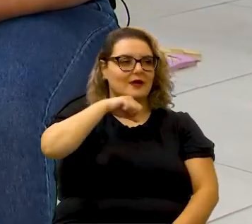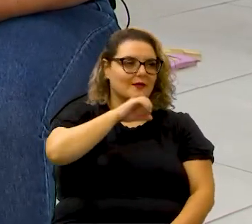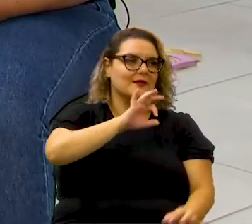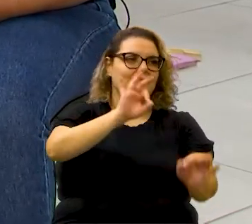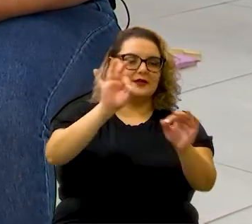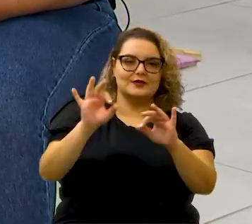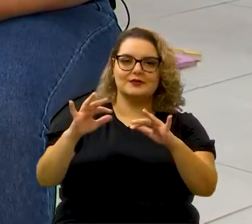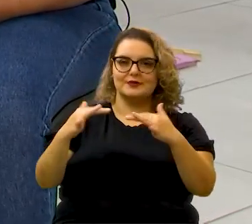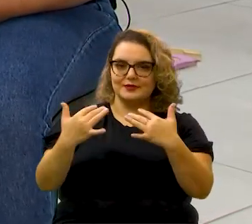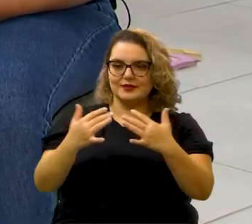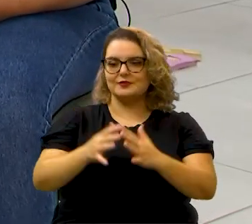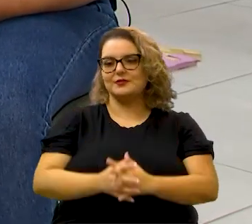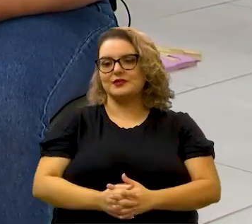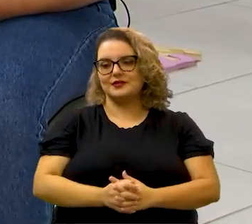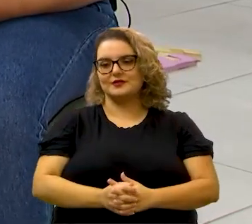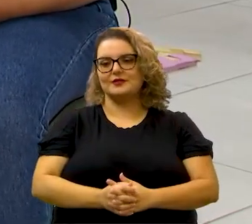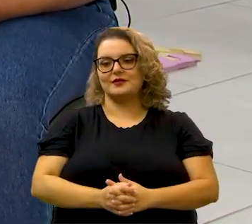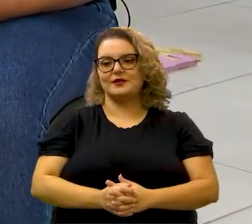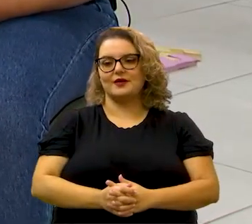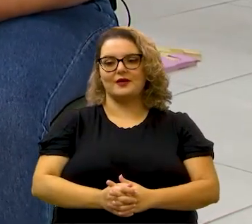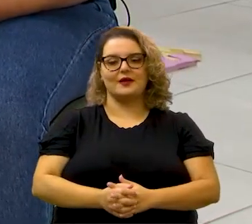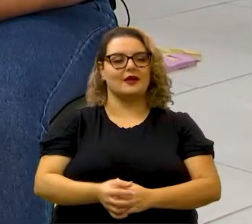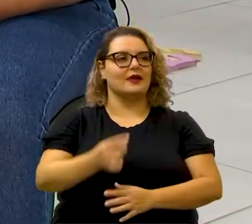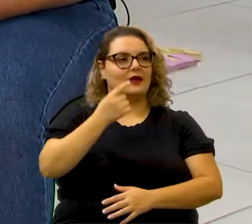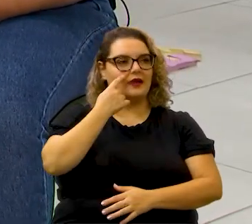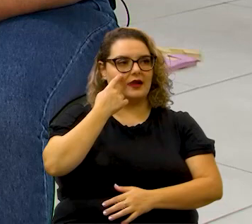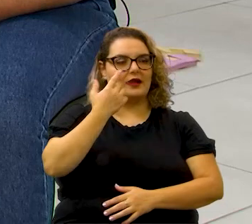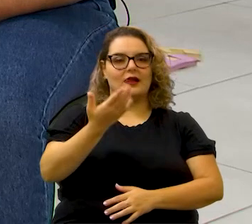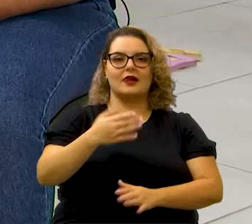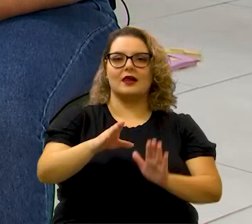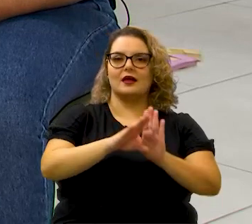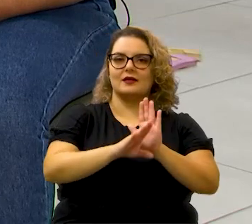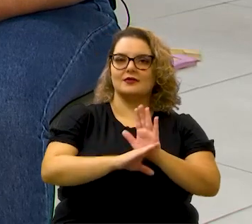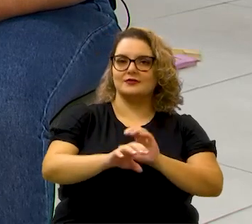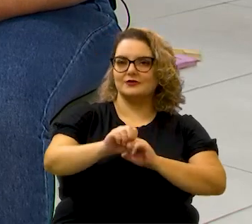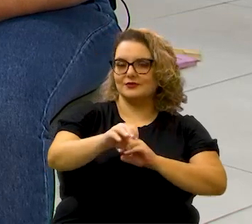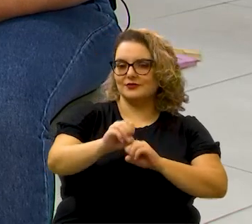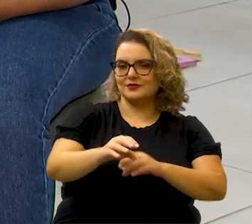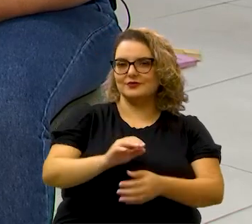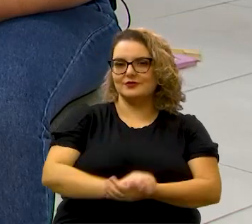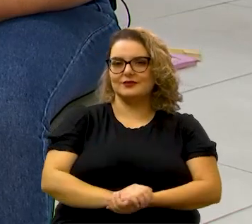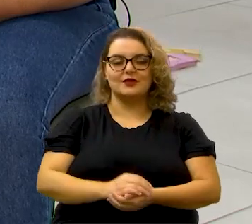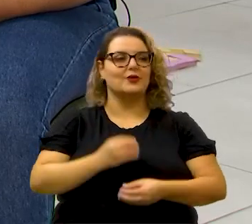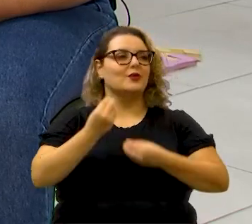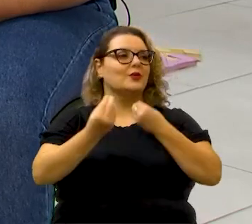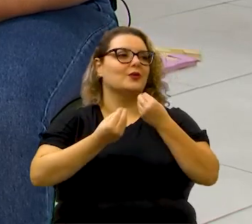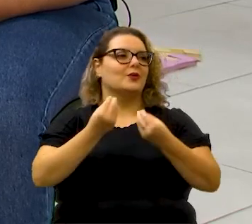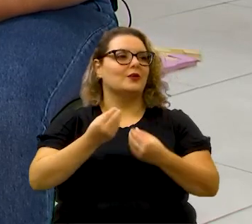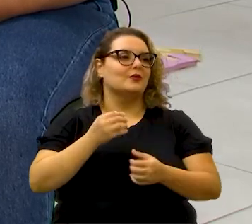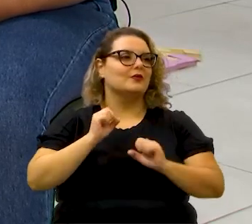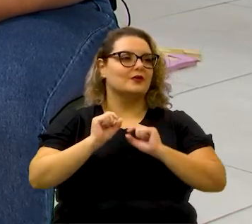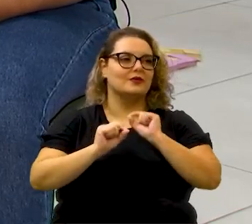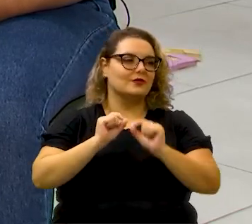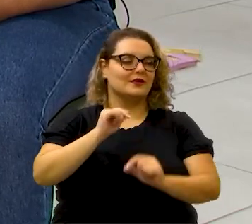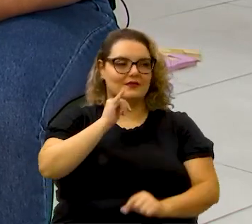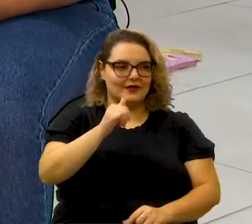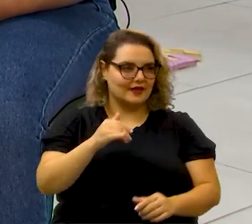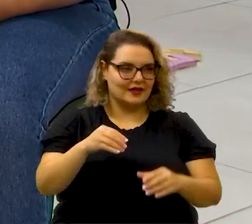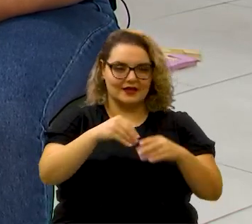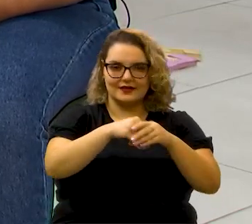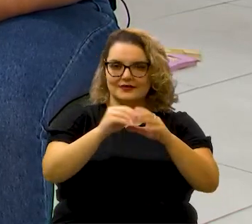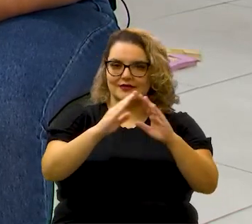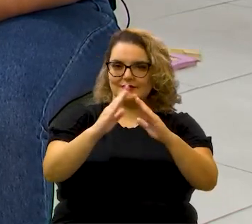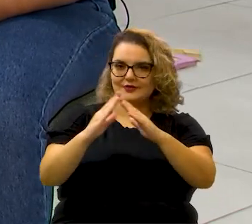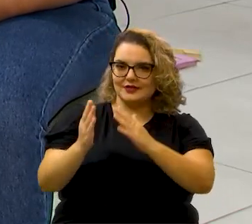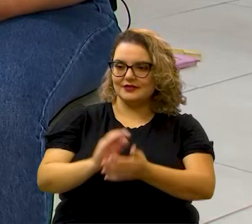os pais que estão nos acompanhando, assistindo aqui ao Quadro de Olho na Educação. O que você pode falar para o